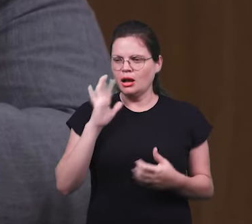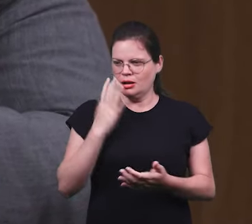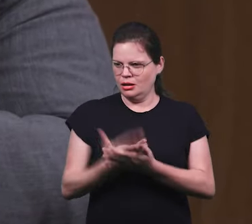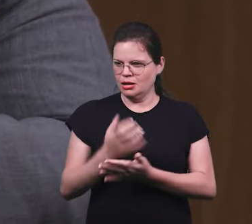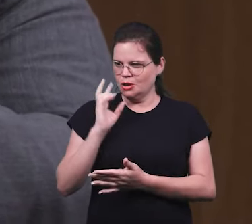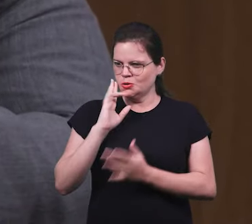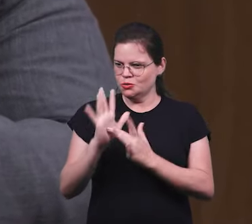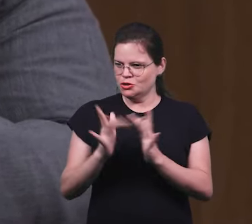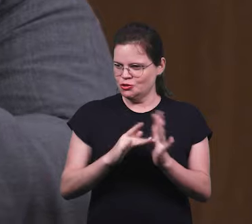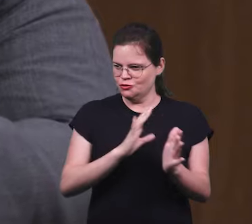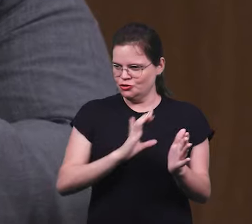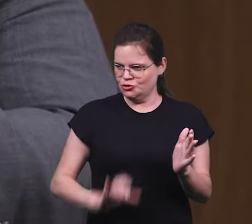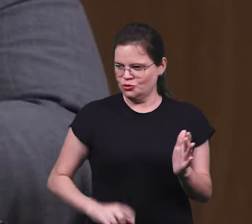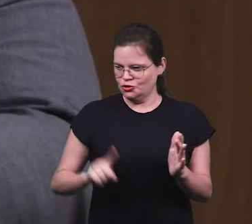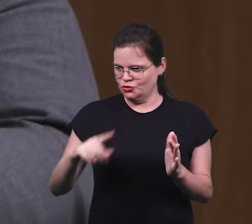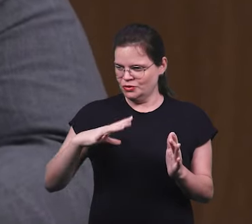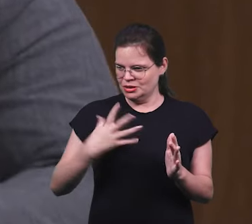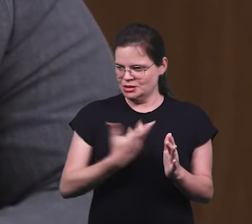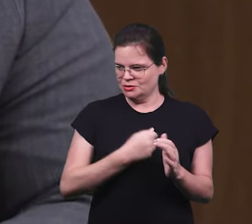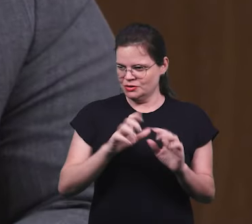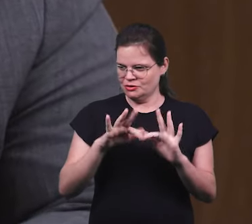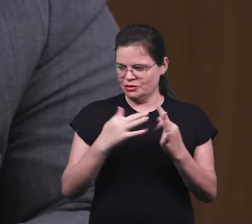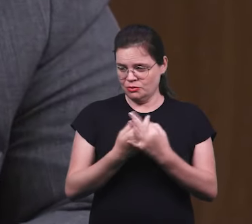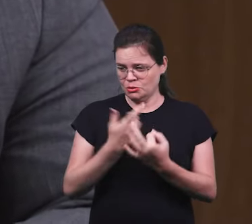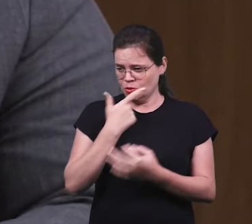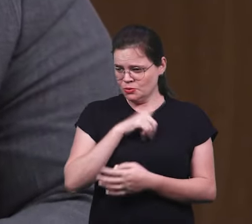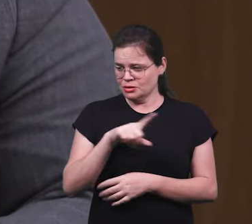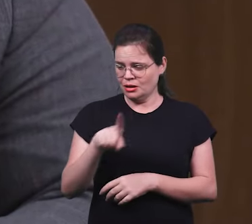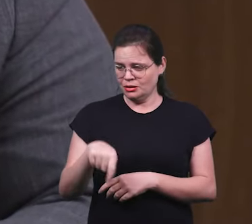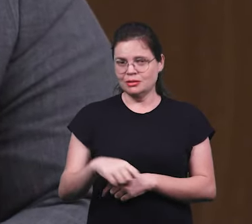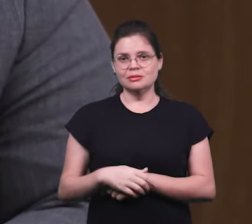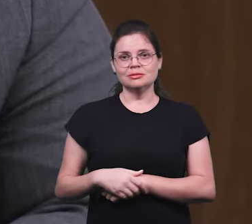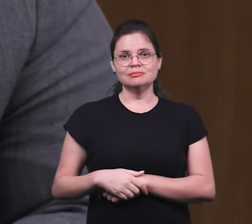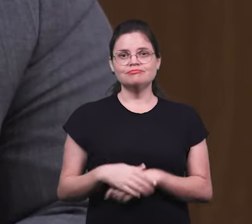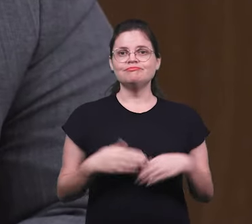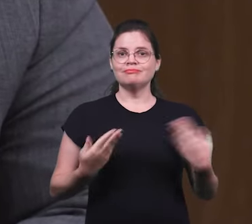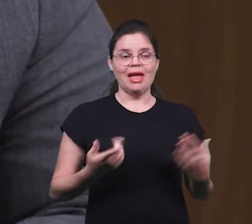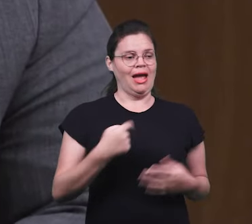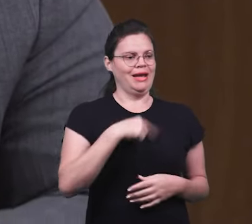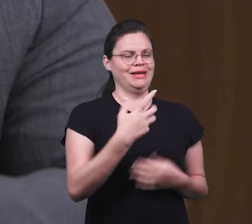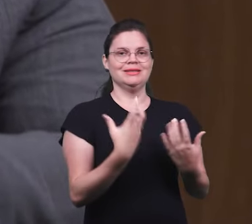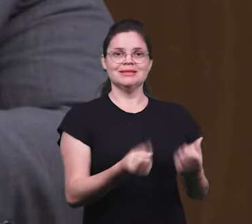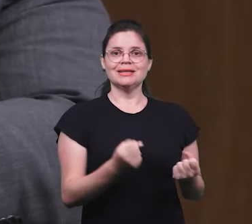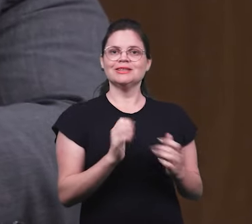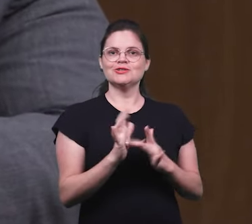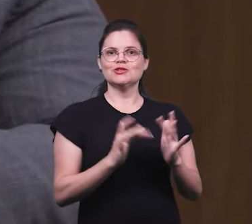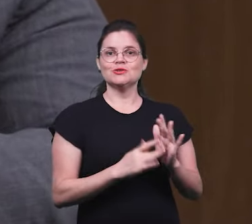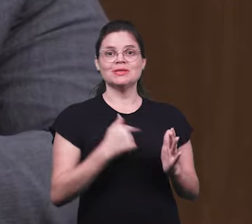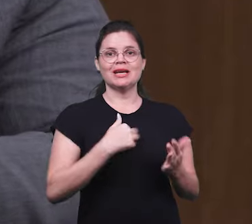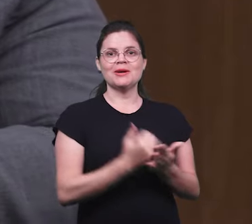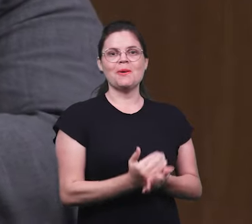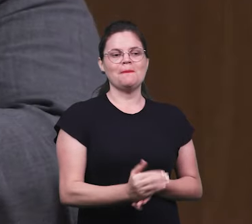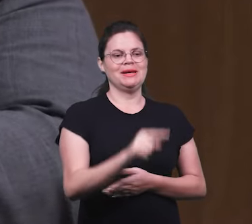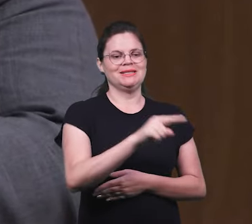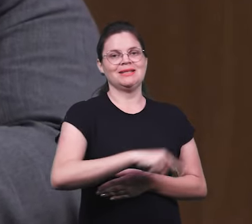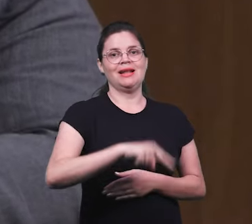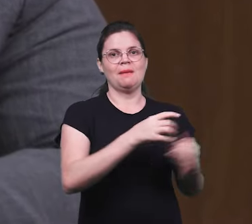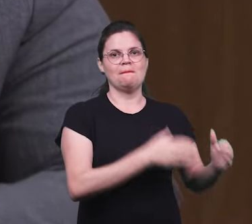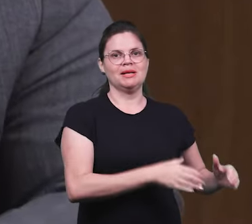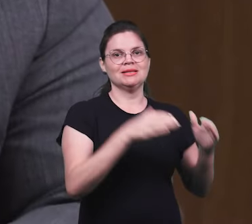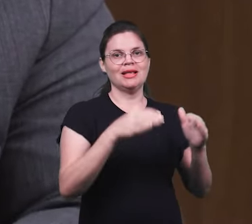Senhor Jesus Cristo, será salvo tu e a tua casa. Então teria a conversão também desse carcereiro. Então começa ali em Filipos, na